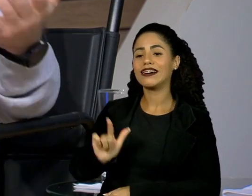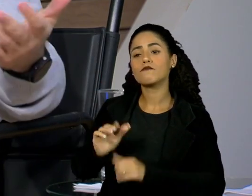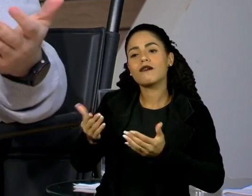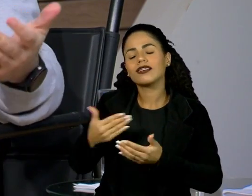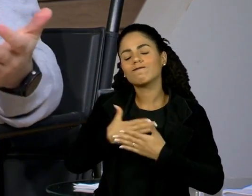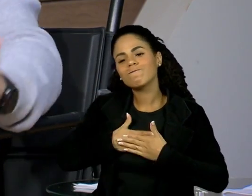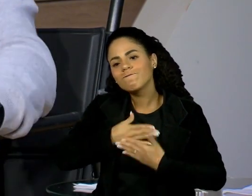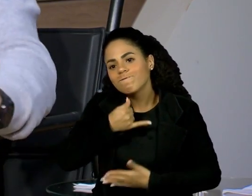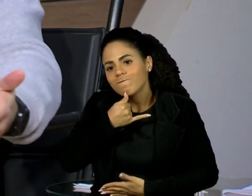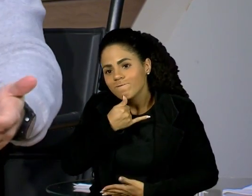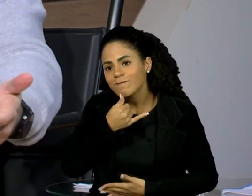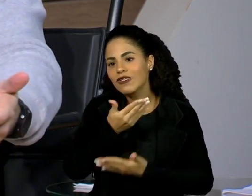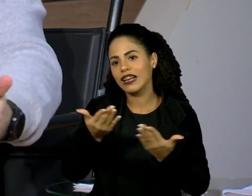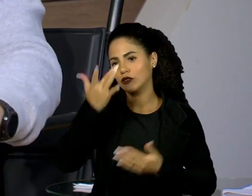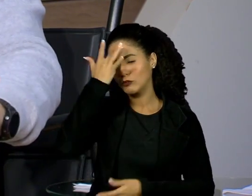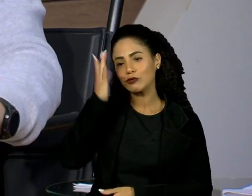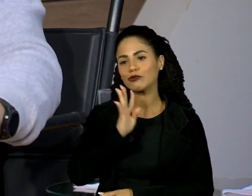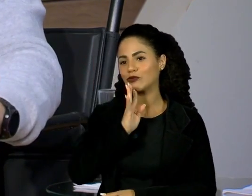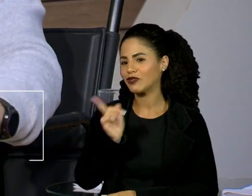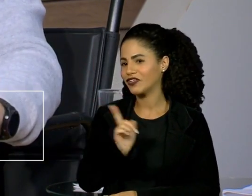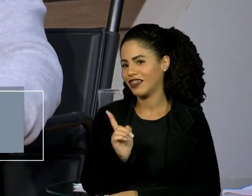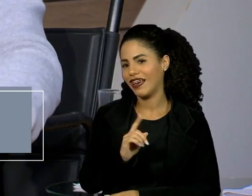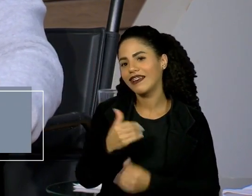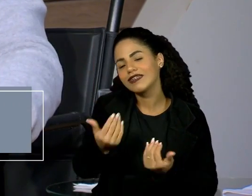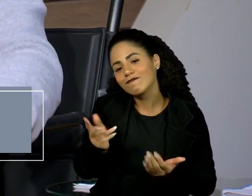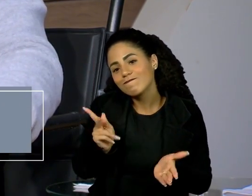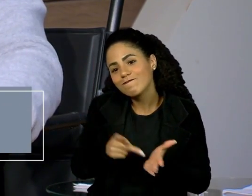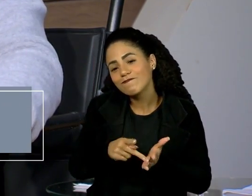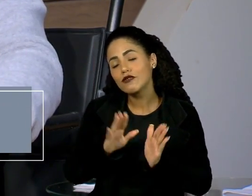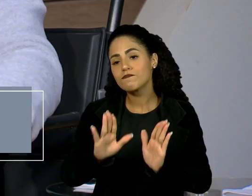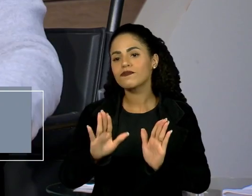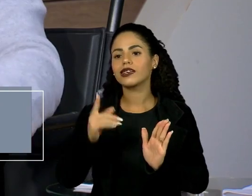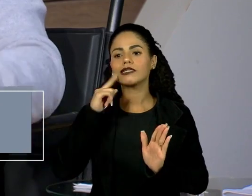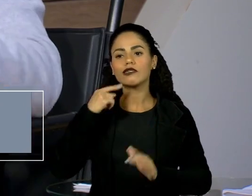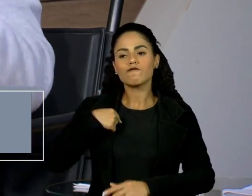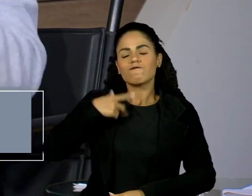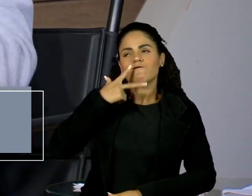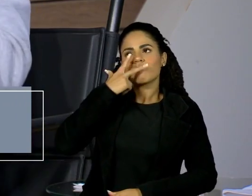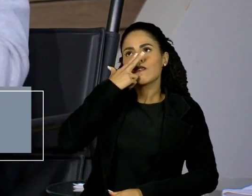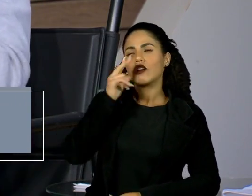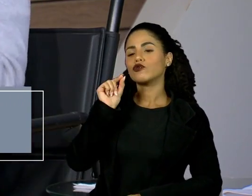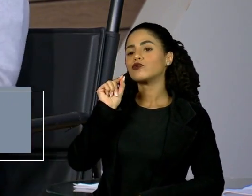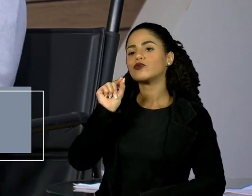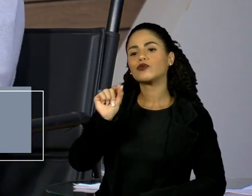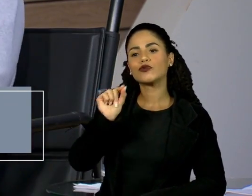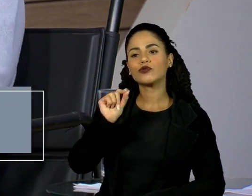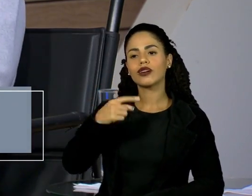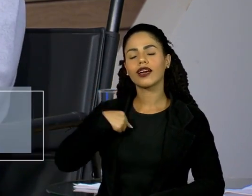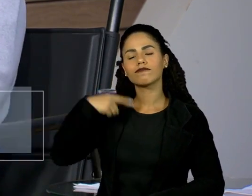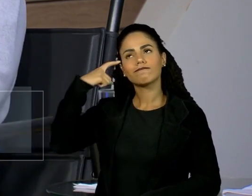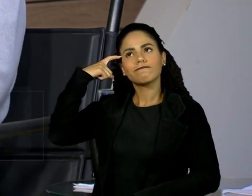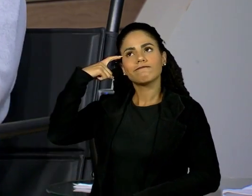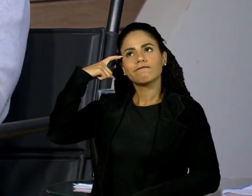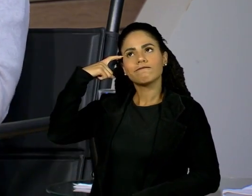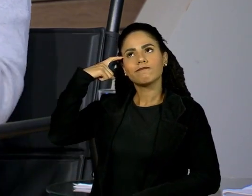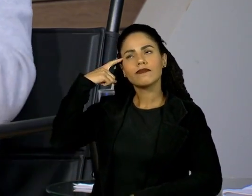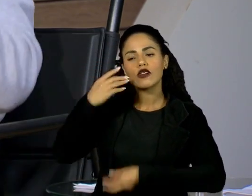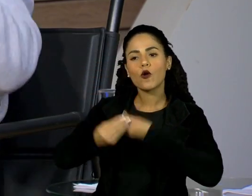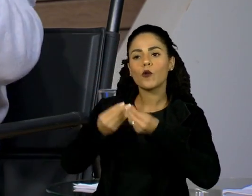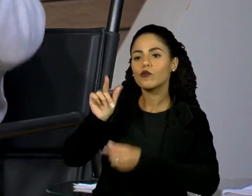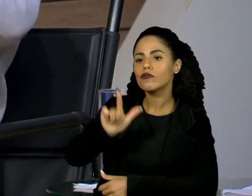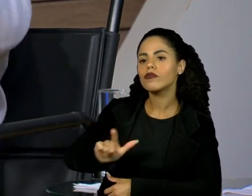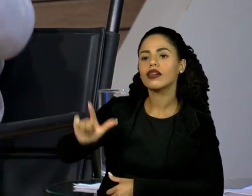muita gente sequer conhece Lígia Fagundes ela, Telles. né? E eu acho também que a gente precisa pensar também em levar a